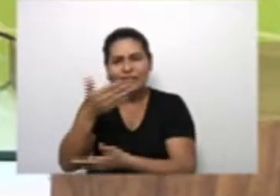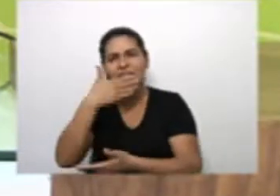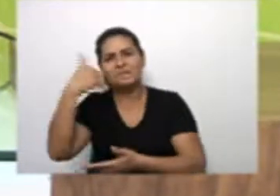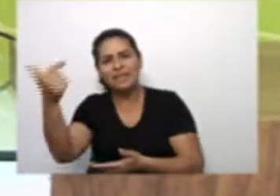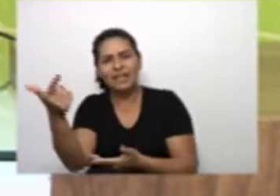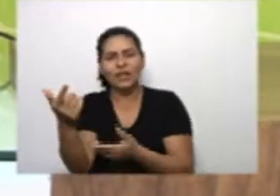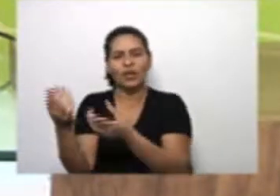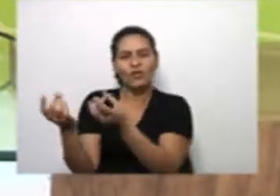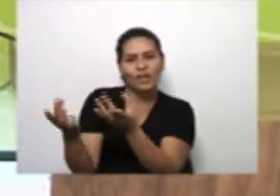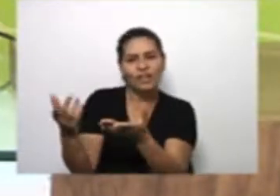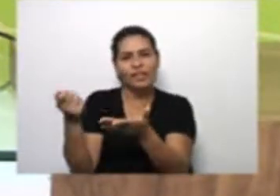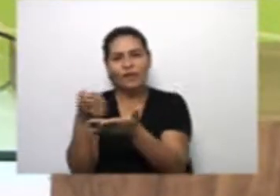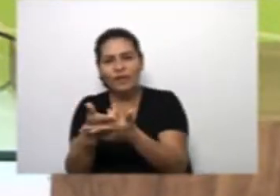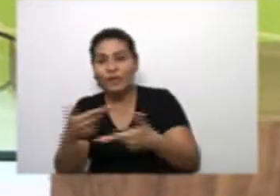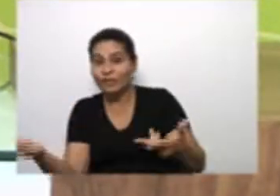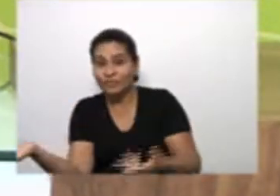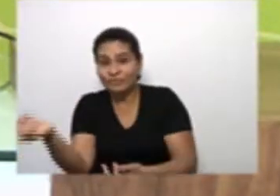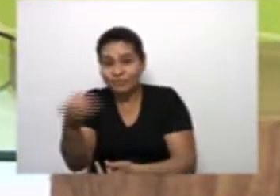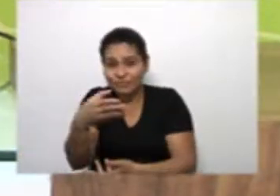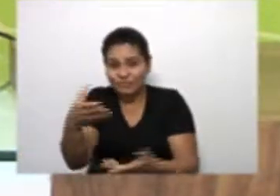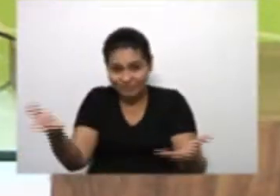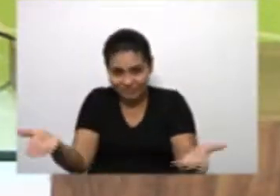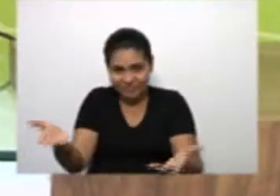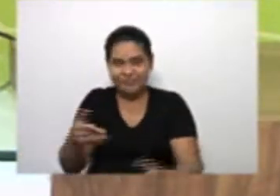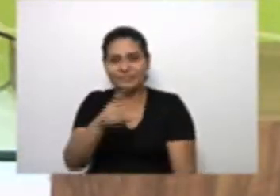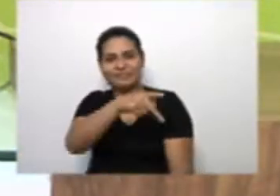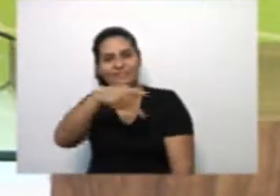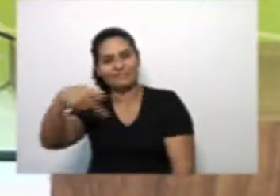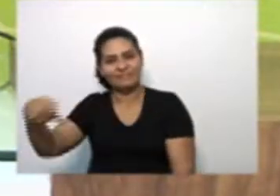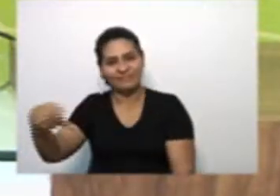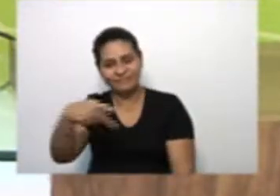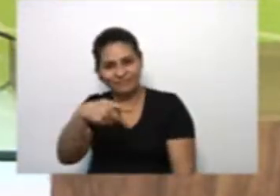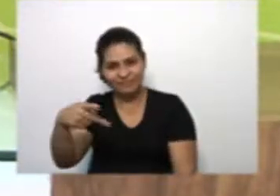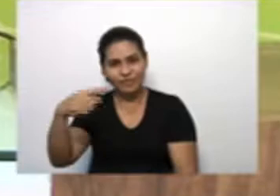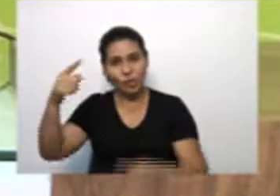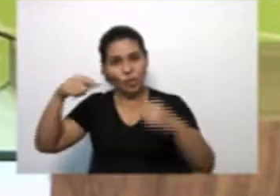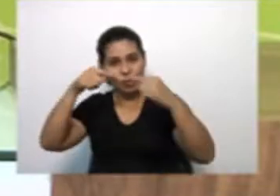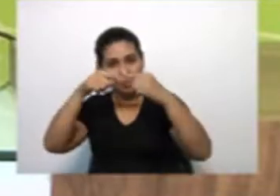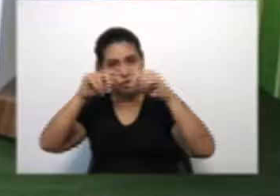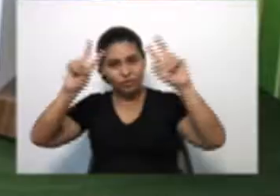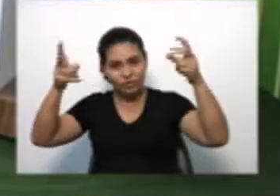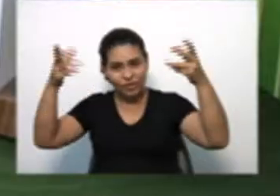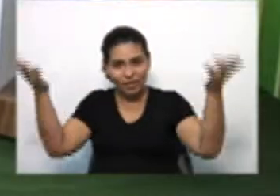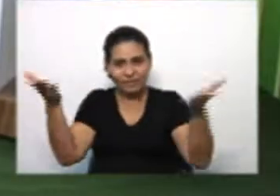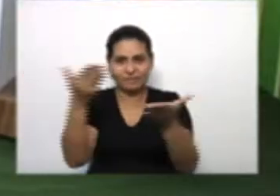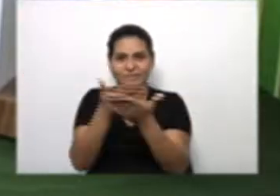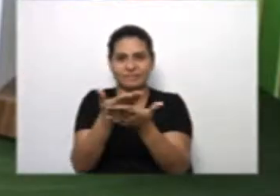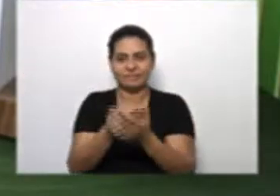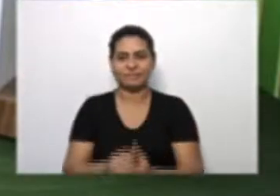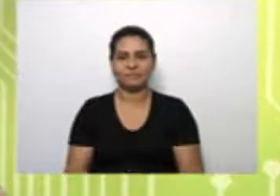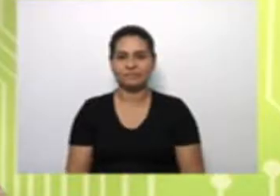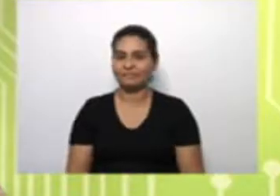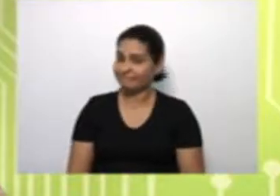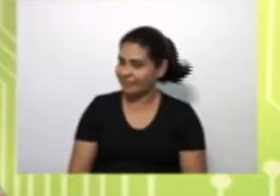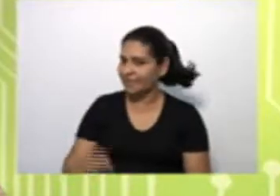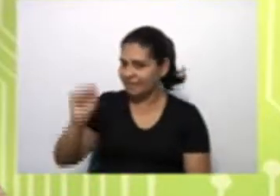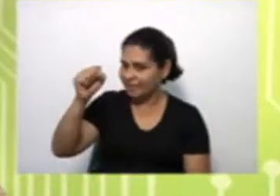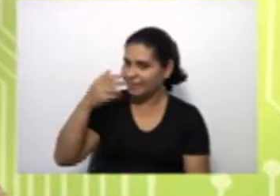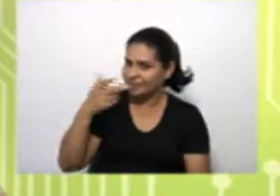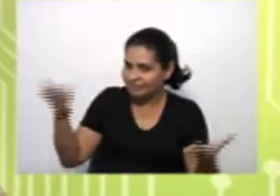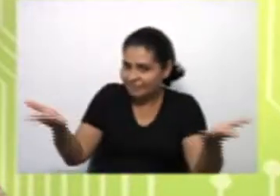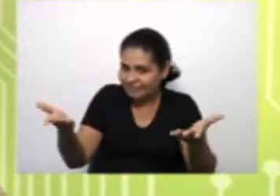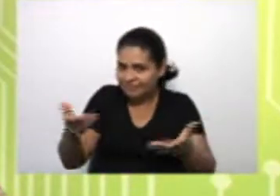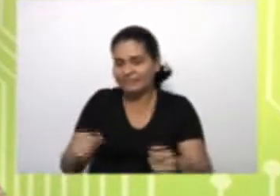melhor do que quando entramos, não é verdade? Professor, vamos aos nossos objetivos da aula de hoje? Vamos sim, olha